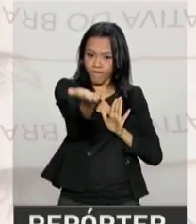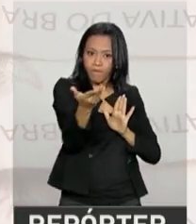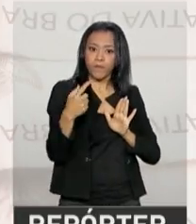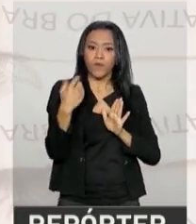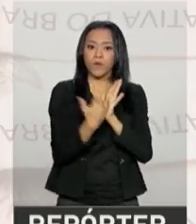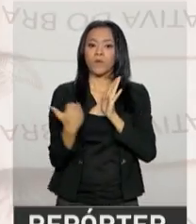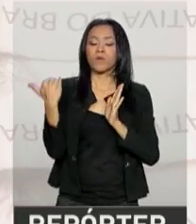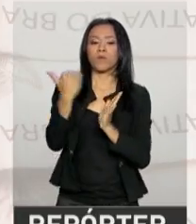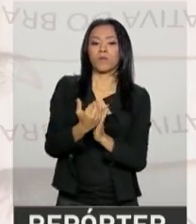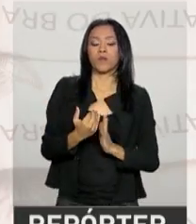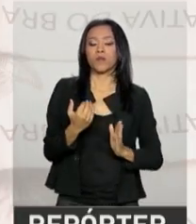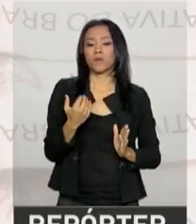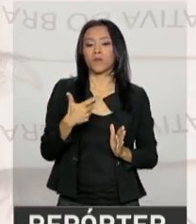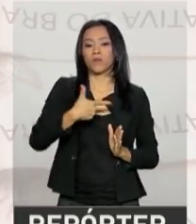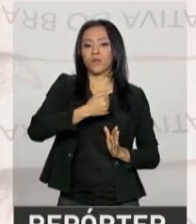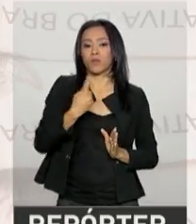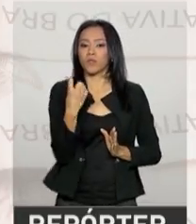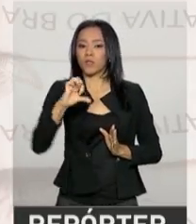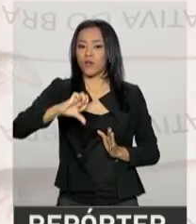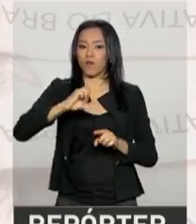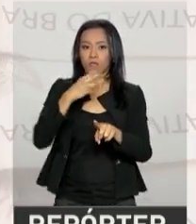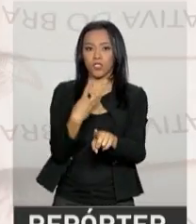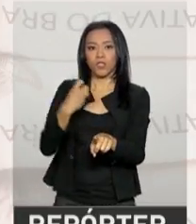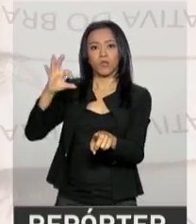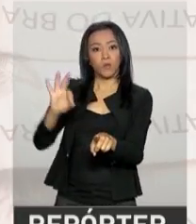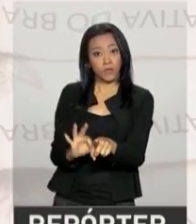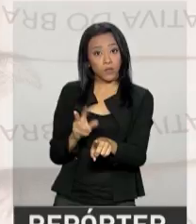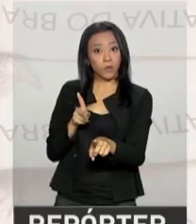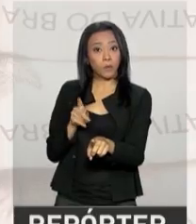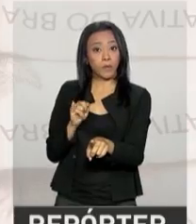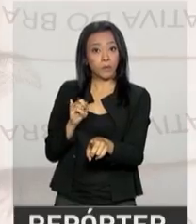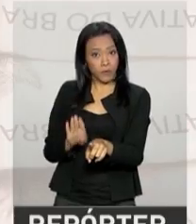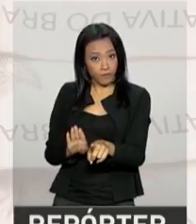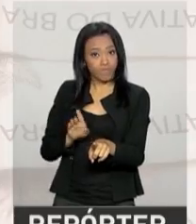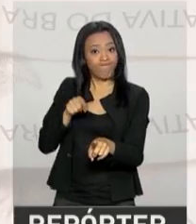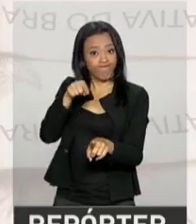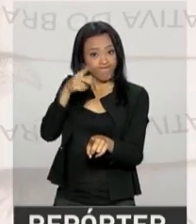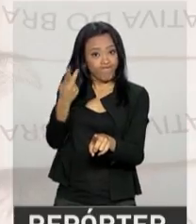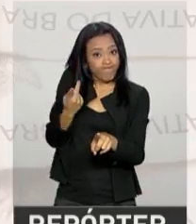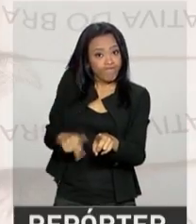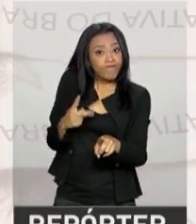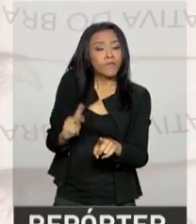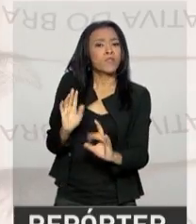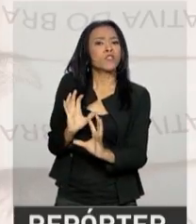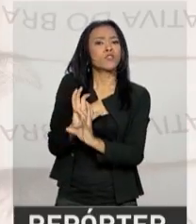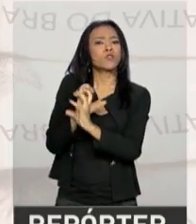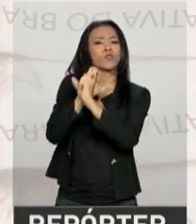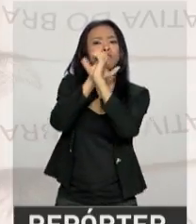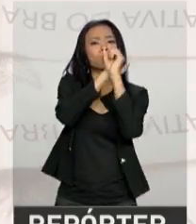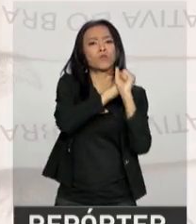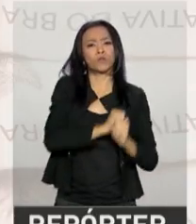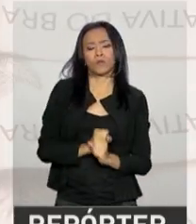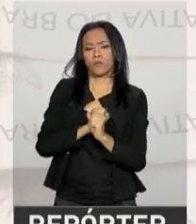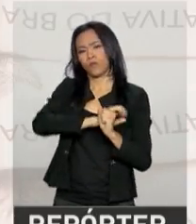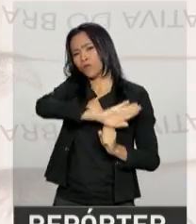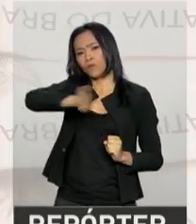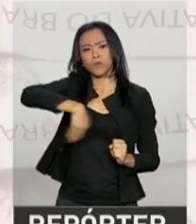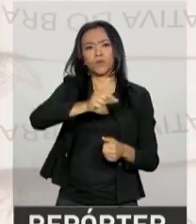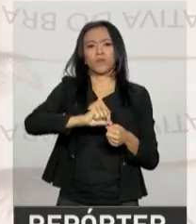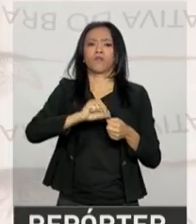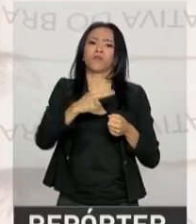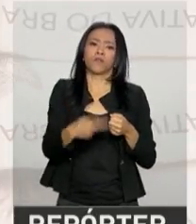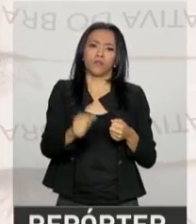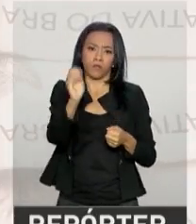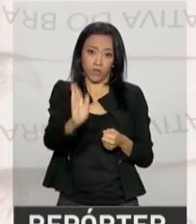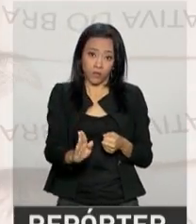de um crescimento em 2019 de 3% do pib o produto interno bruto que é a soma de todas as riquezas produzidas pelo